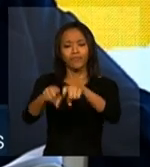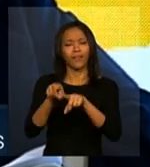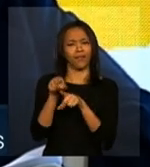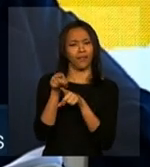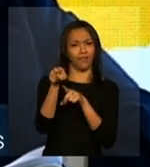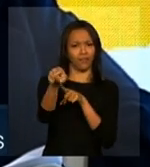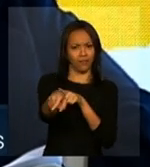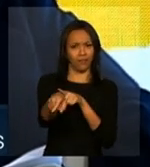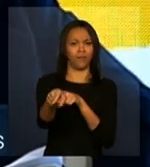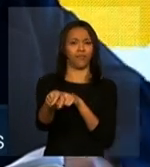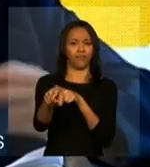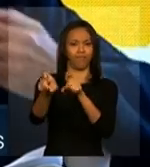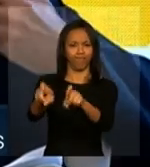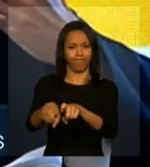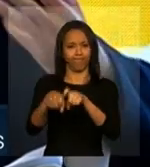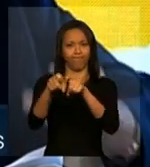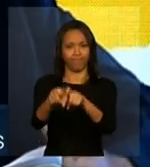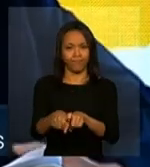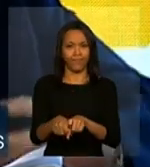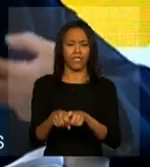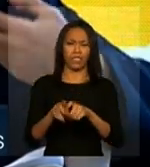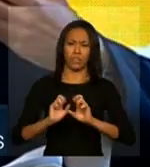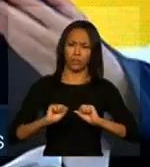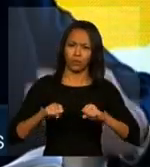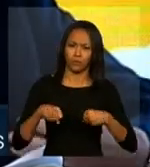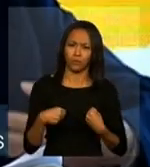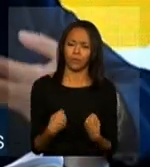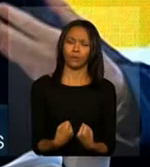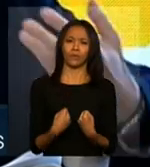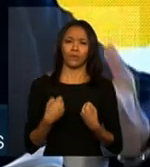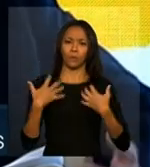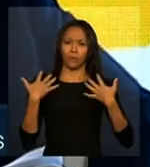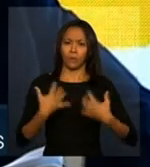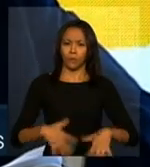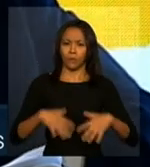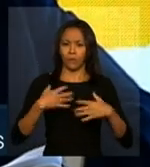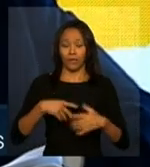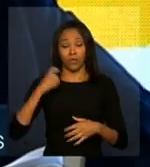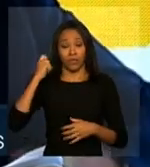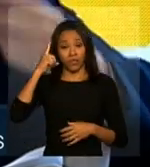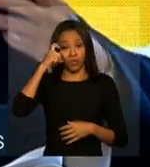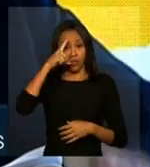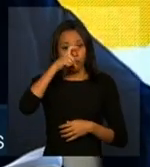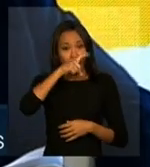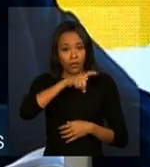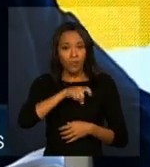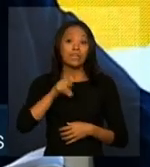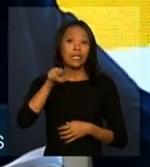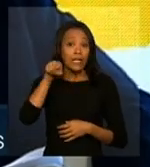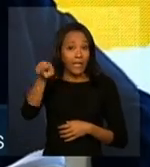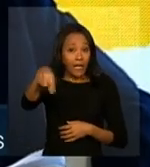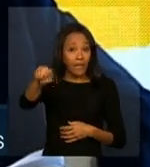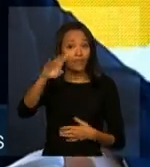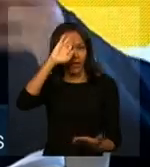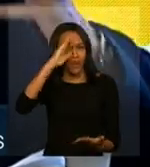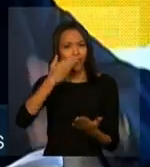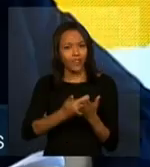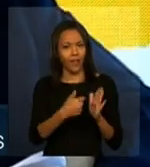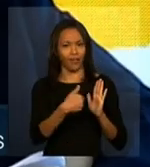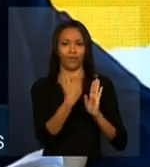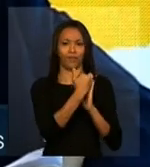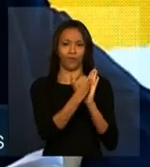condição de maior esforço e talvez maiores dificuldades, que acreditaram no programa, nas